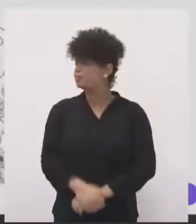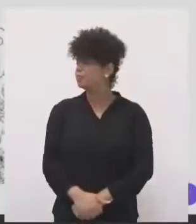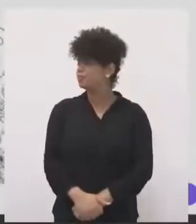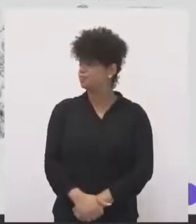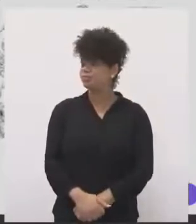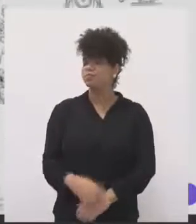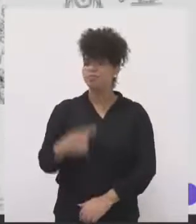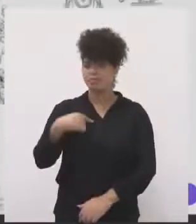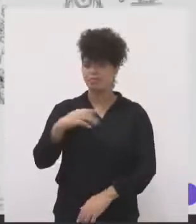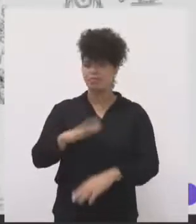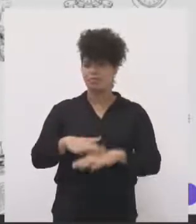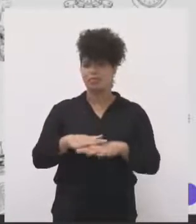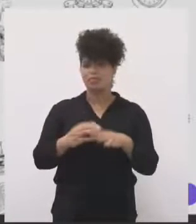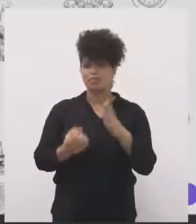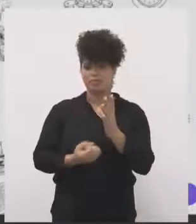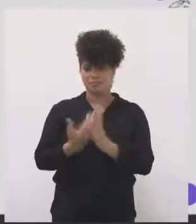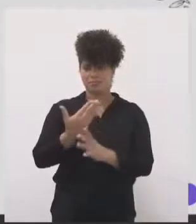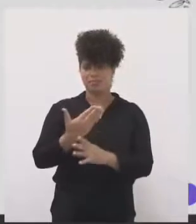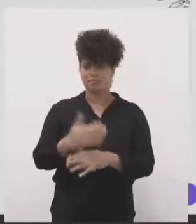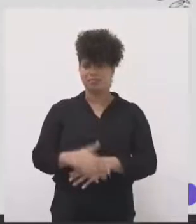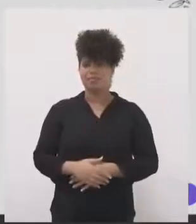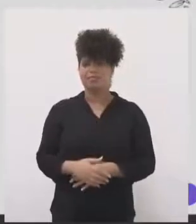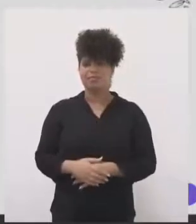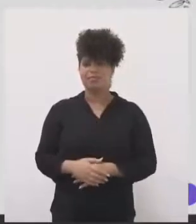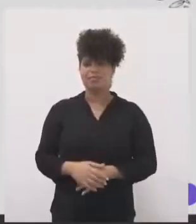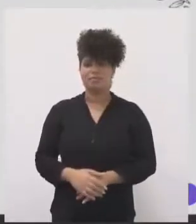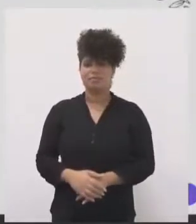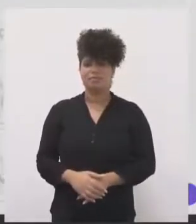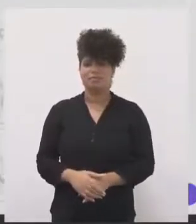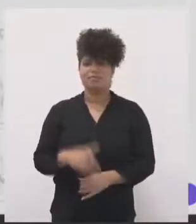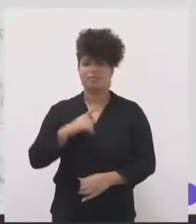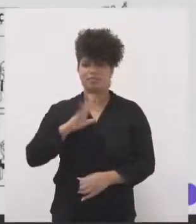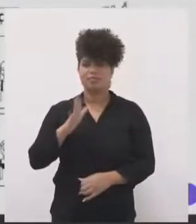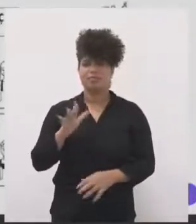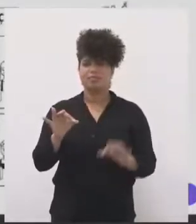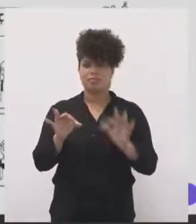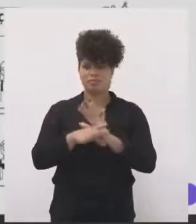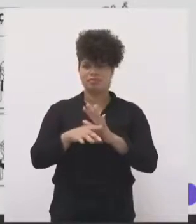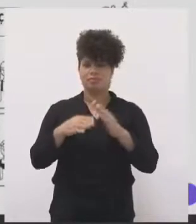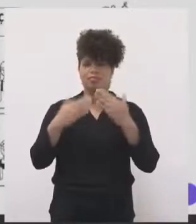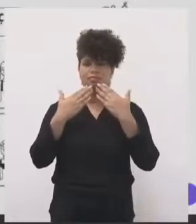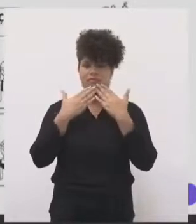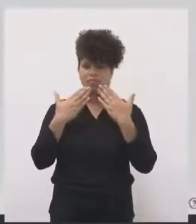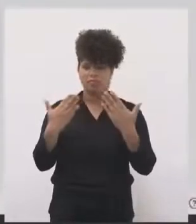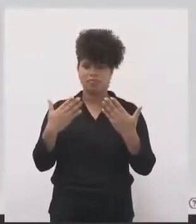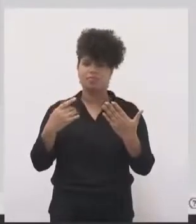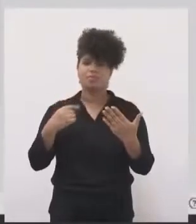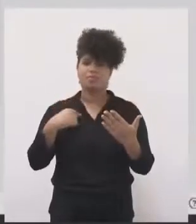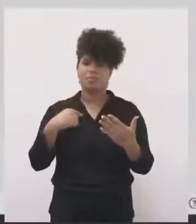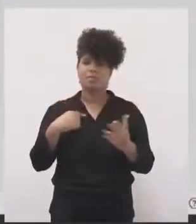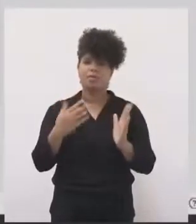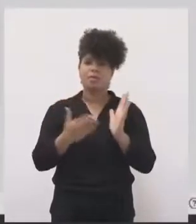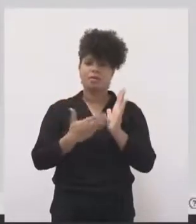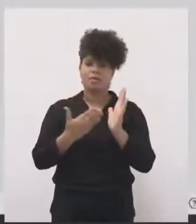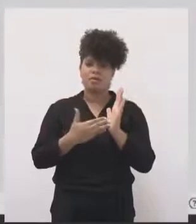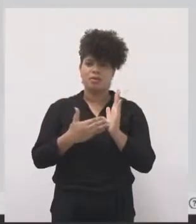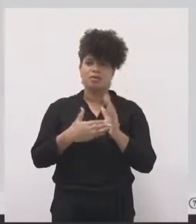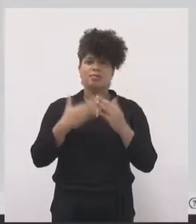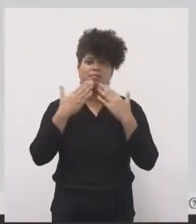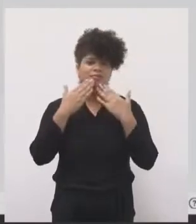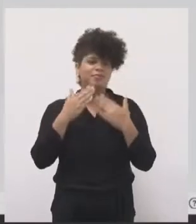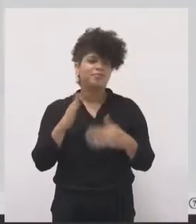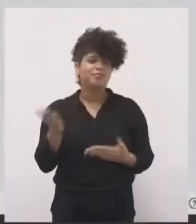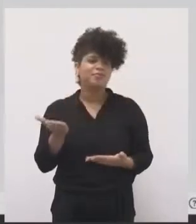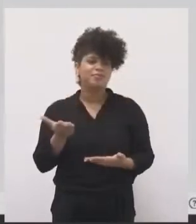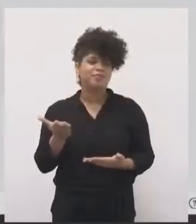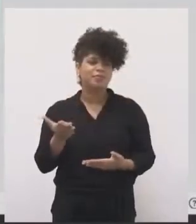desses modelinhos, e aí só para a gente ganhar tempo, eu já tenho ele aberto aqui, tá? Eu criei um livrinho de colorir e eu gostaria de mostrar como